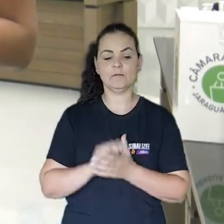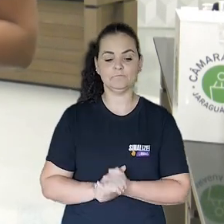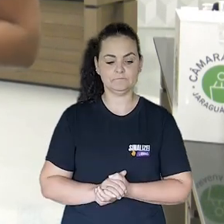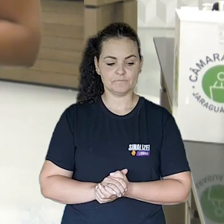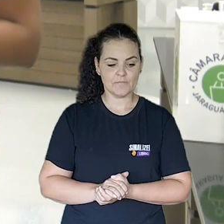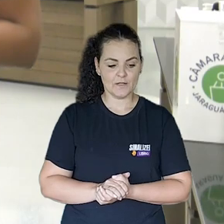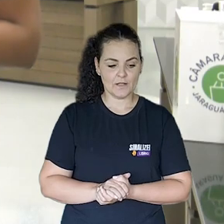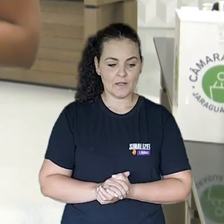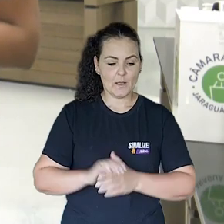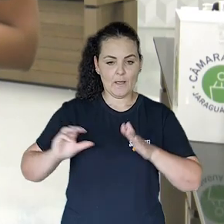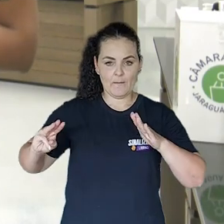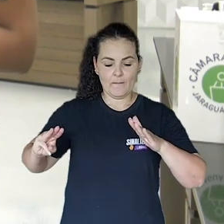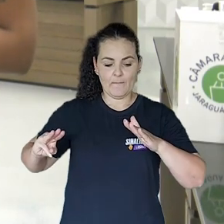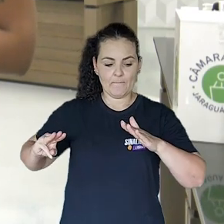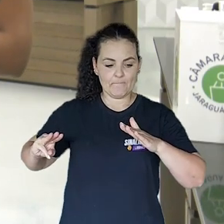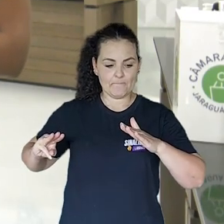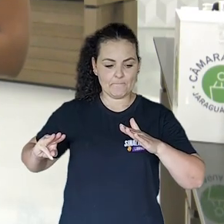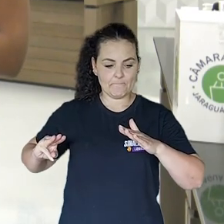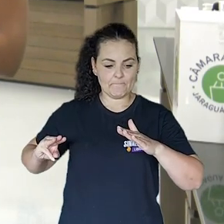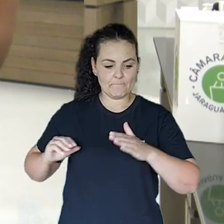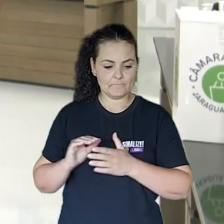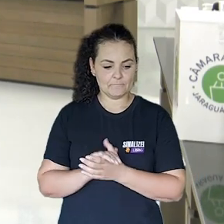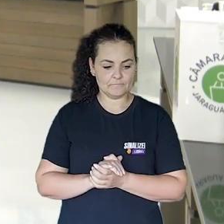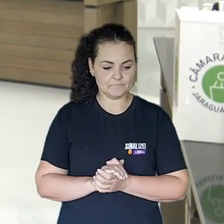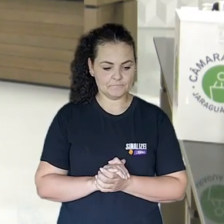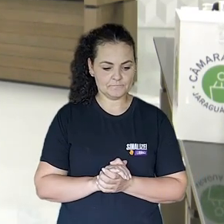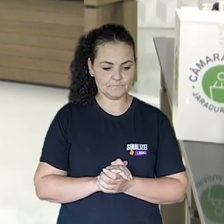outra escola municipal, Rodolfo Dorbusch,